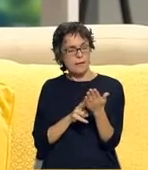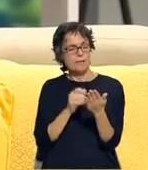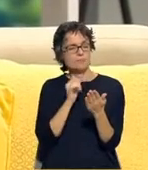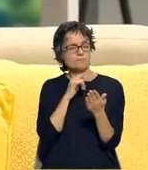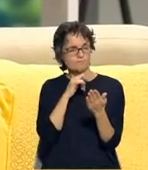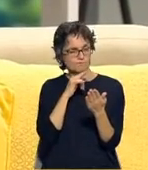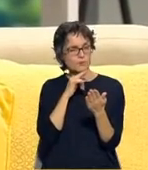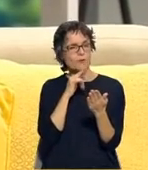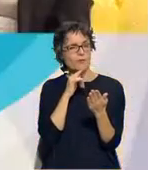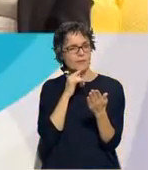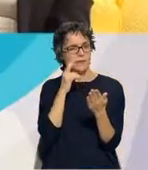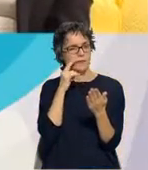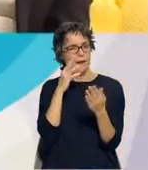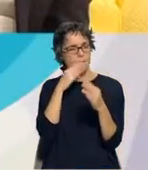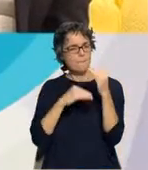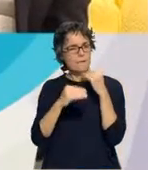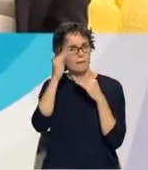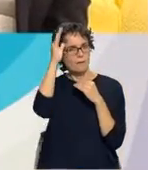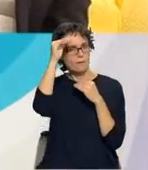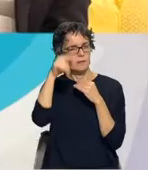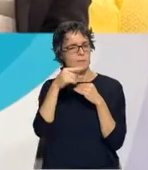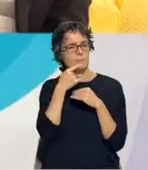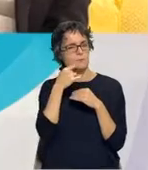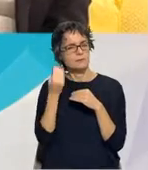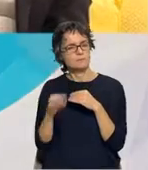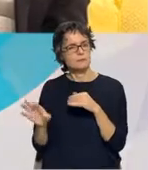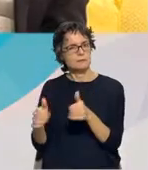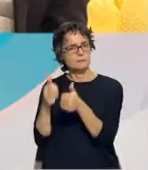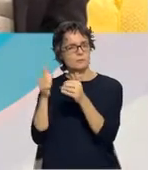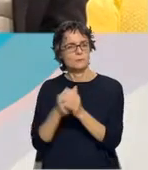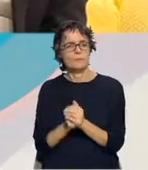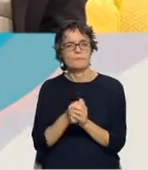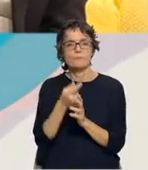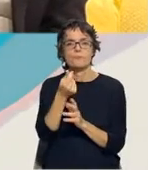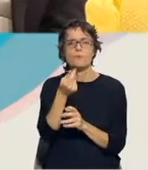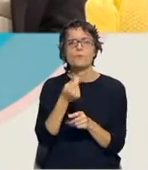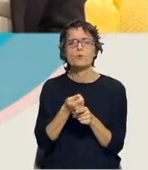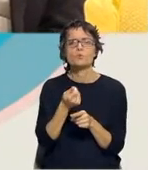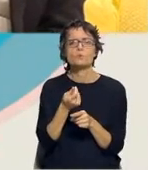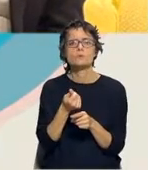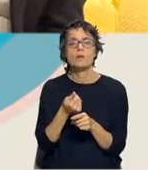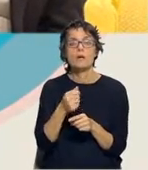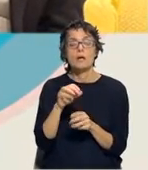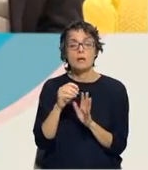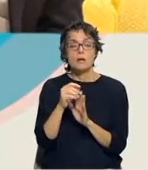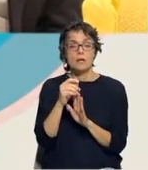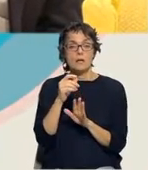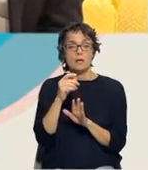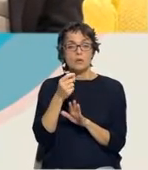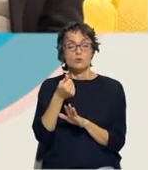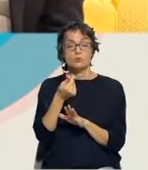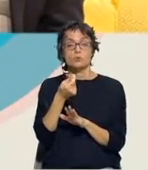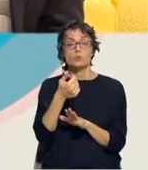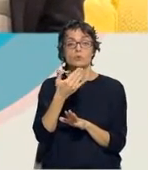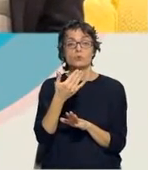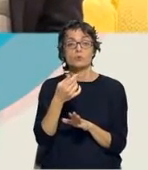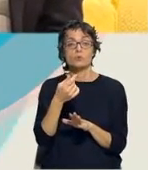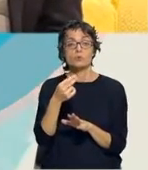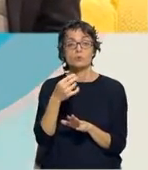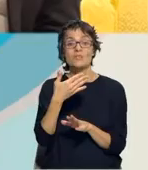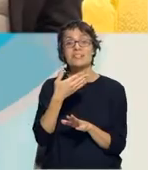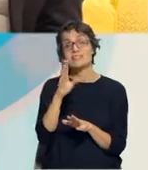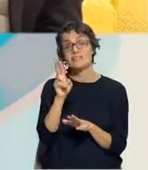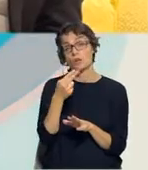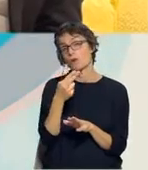Ah, exatamente. E quanto é que custa cada livro destes? Custa apenas 5 euros. Pois é, deviam pôr um bocadinho mais caro. Mas